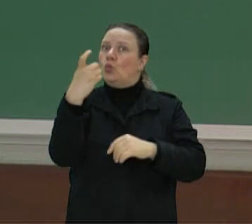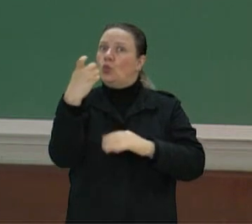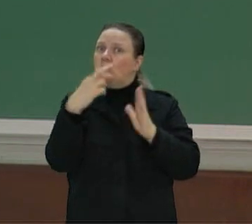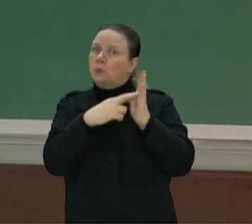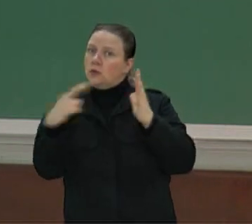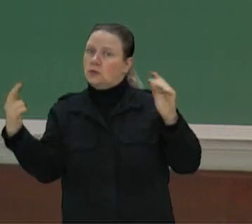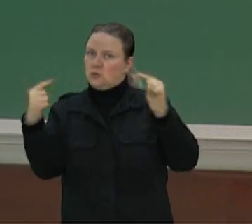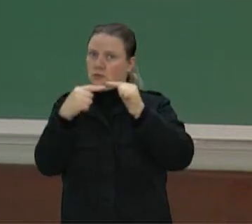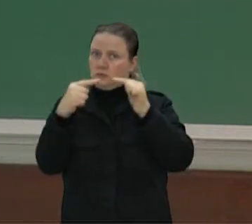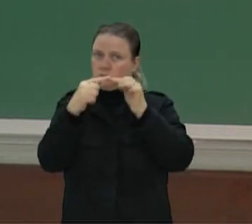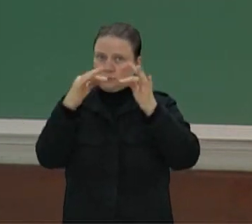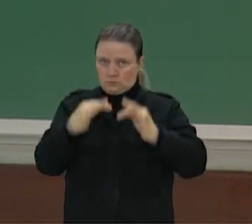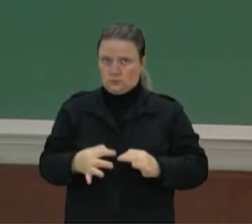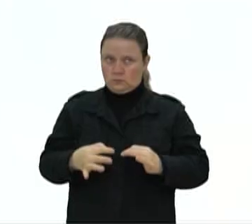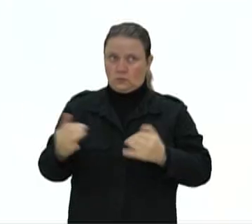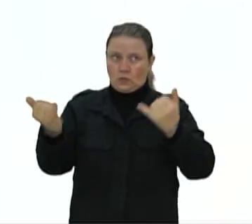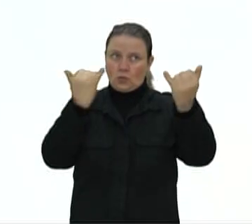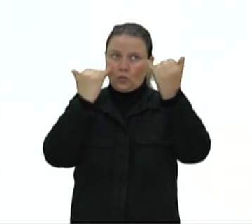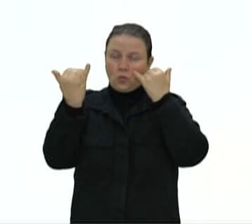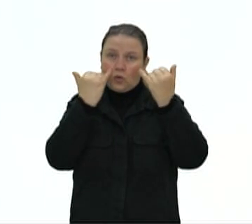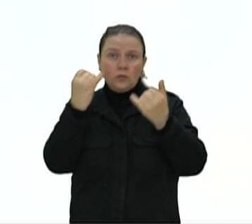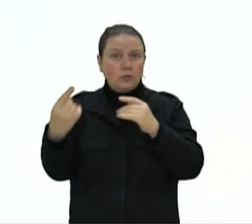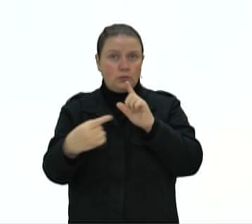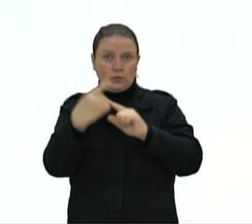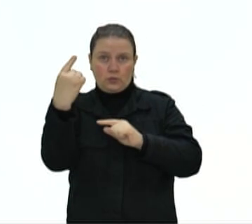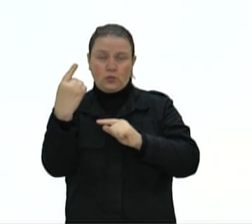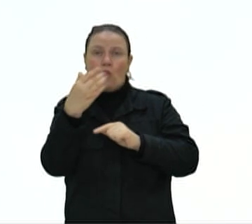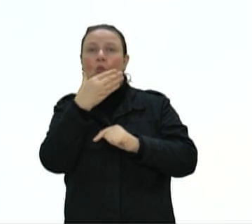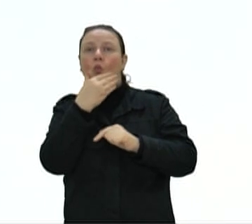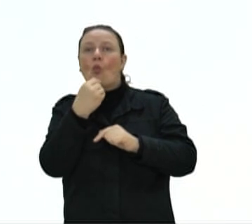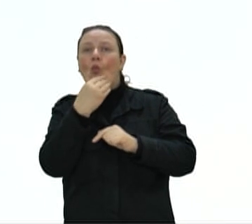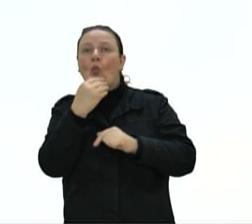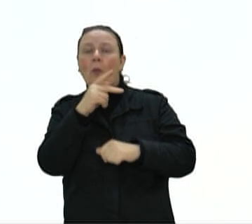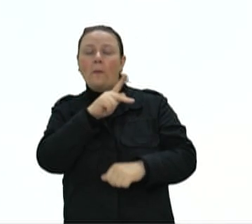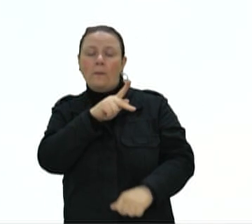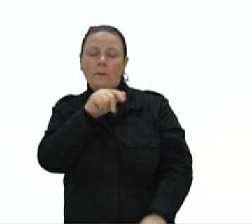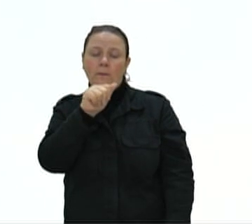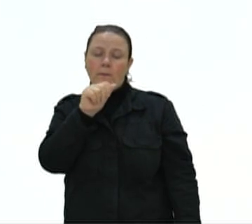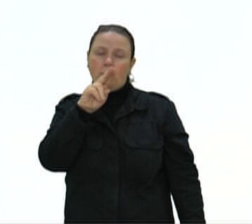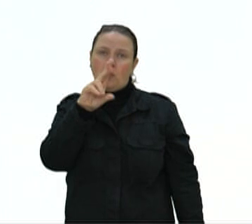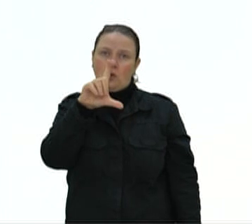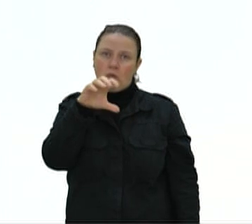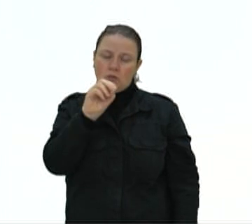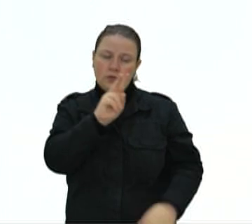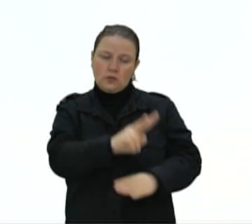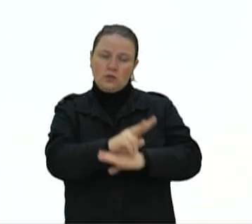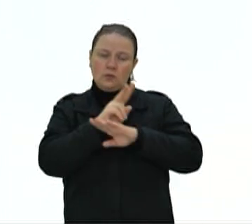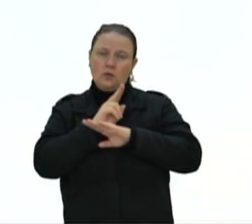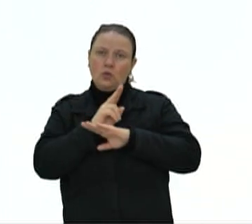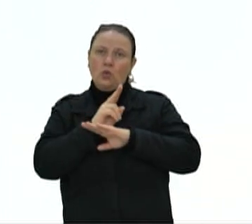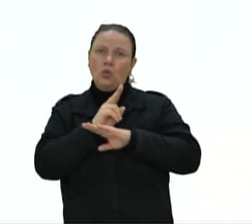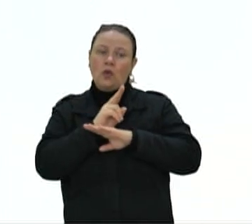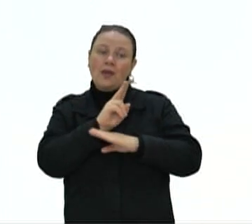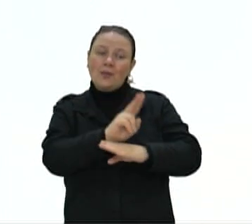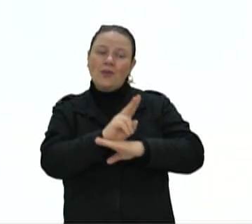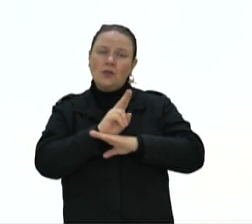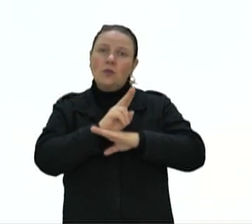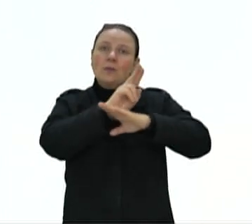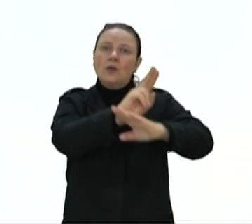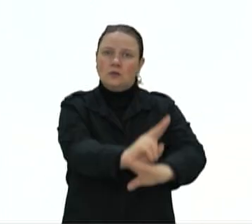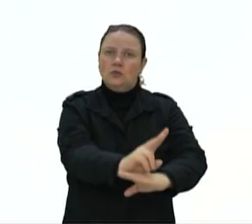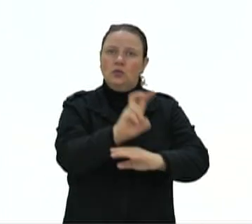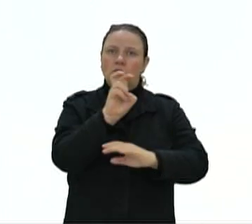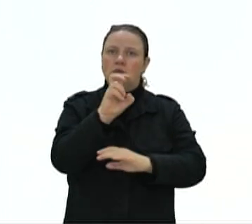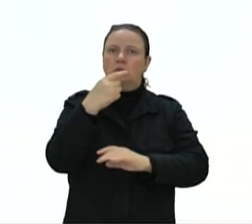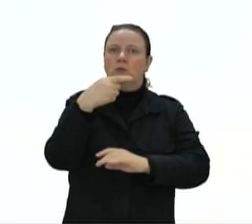a análise aí. Informação 1. Paulo emprestou 5.000 a um amigo. Ou seja, 5.000 é o